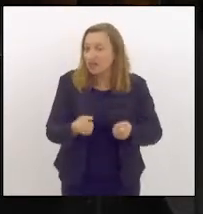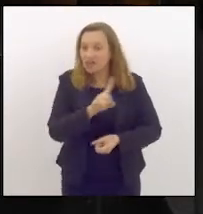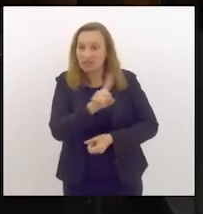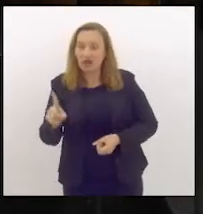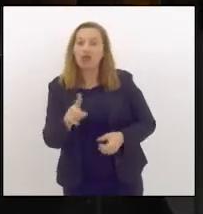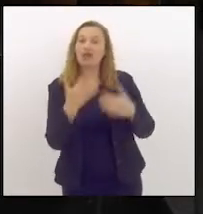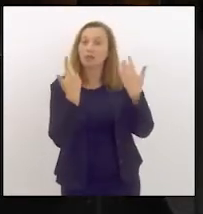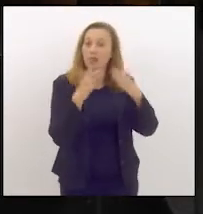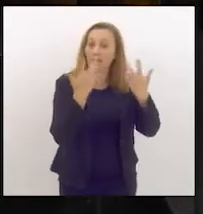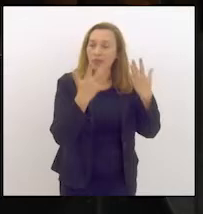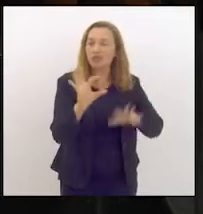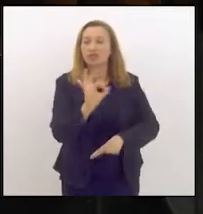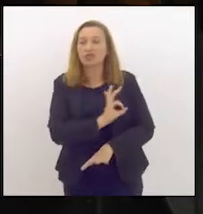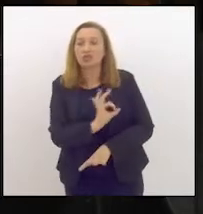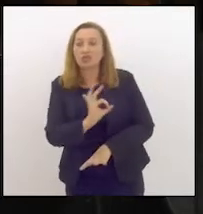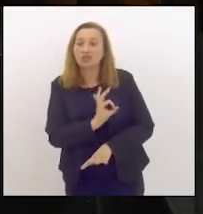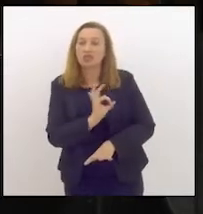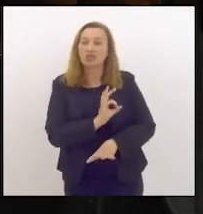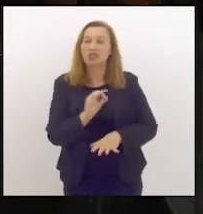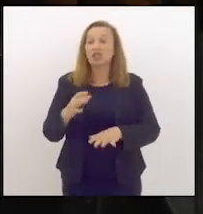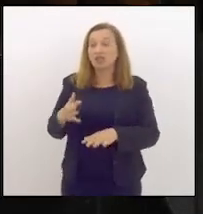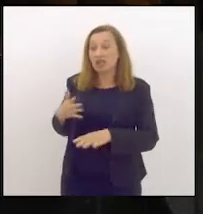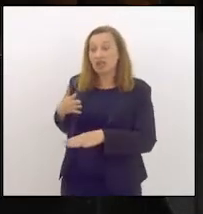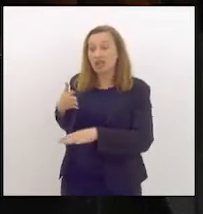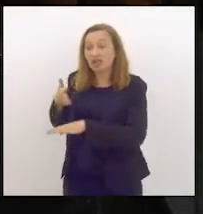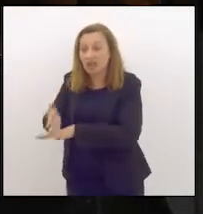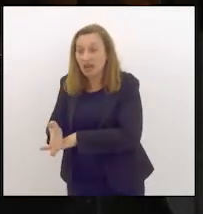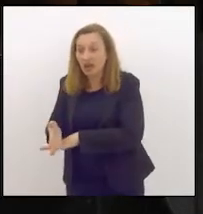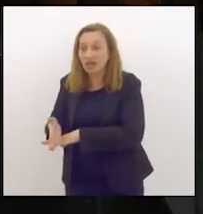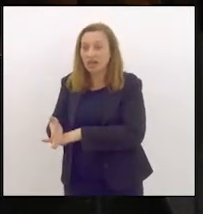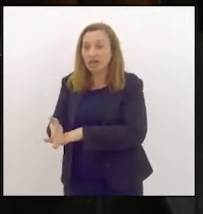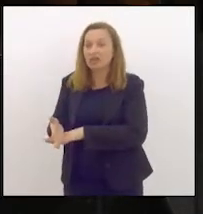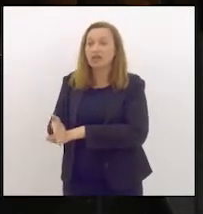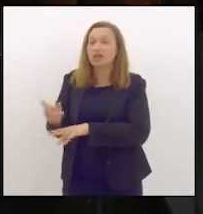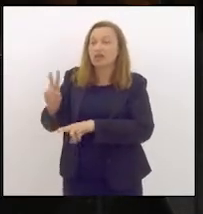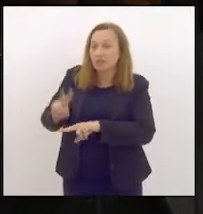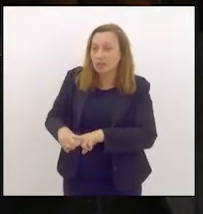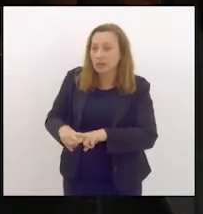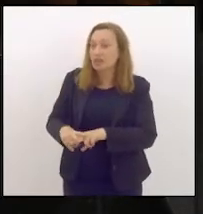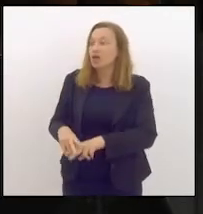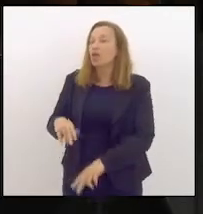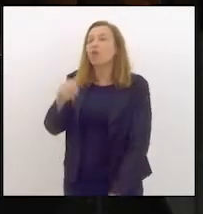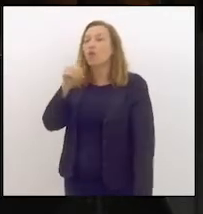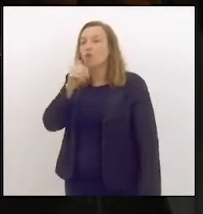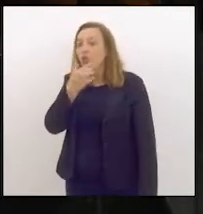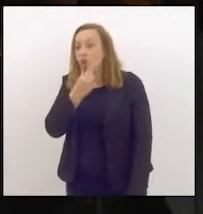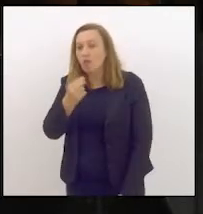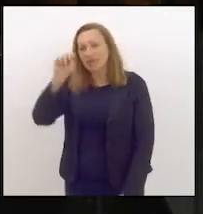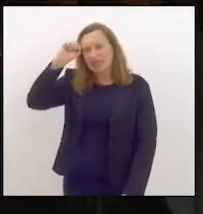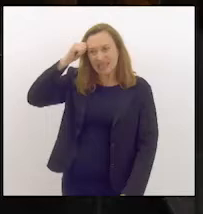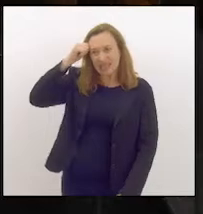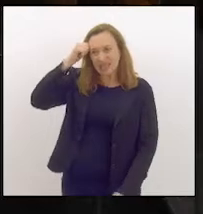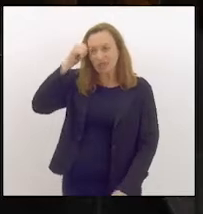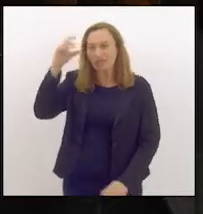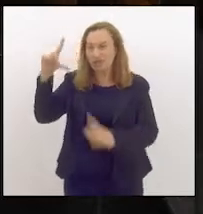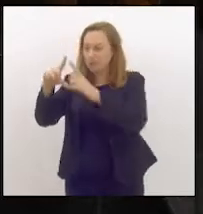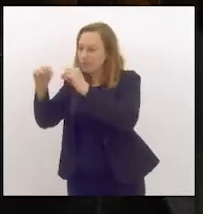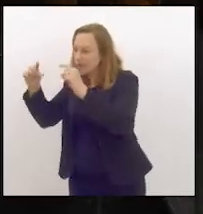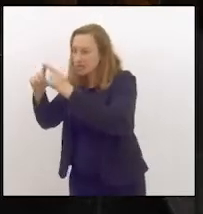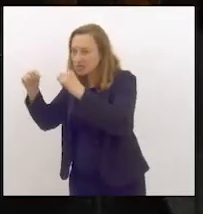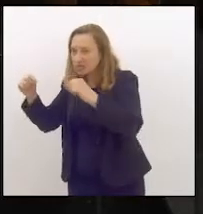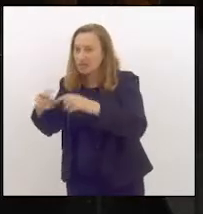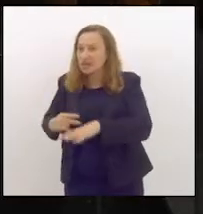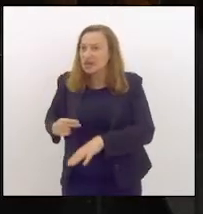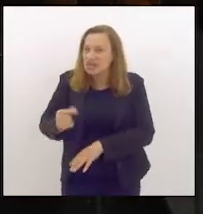policiais do Distrito Federal que abordaram o indivíduo por acaso o indivíduo Negro em Brasília e era ele tinha saído uma